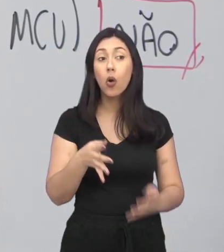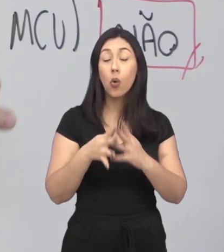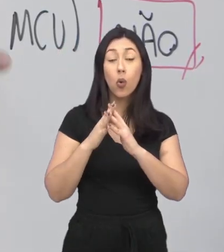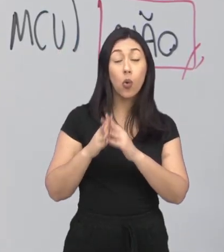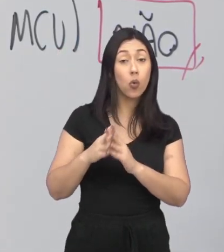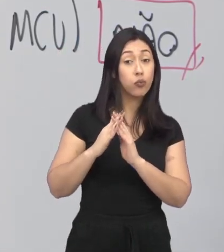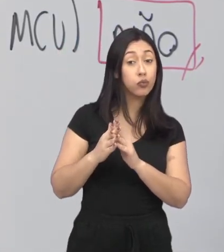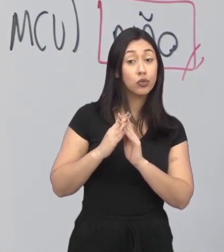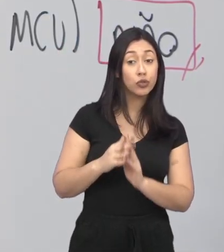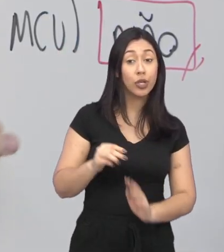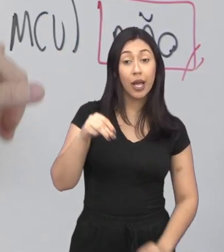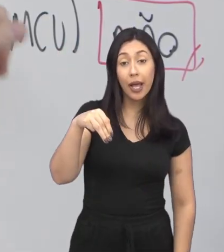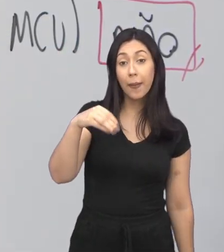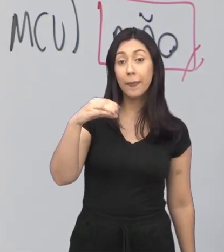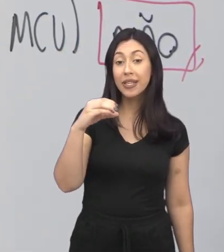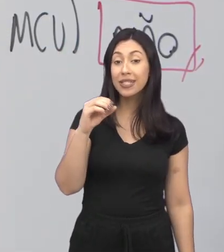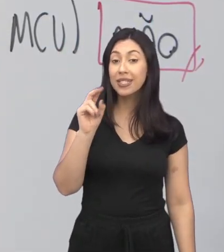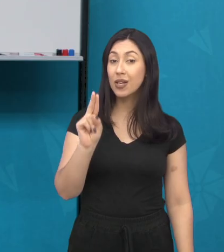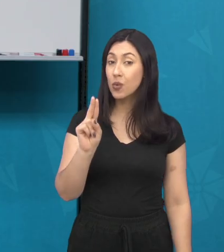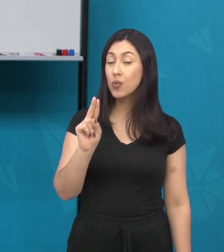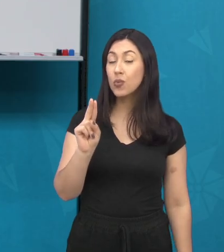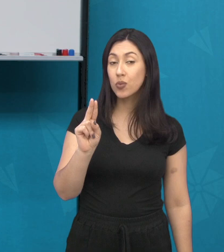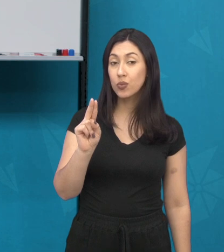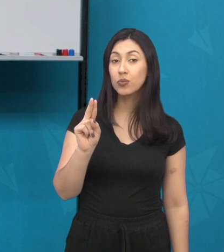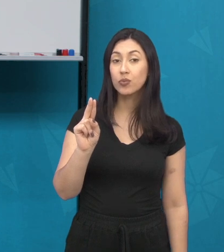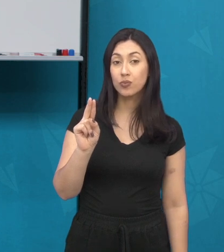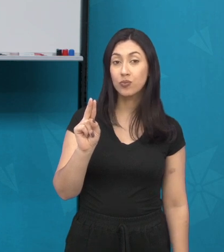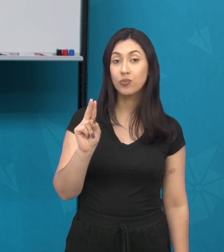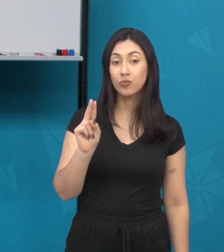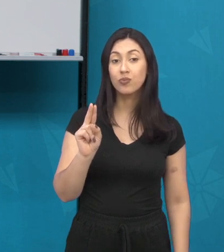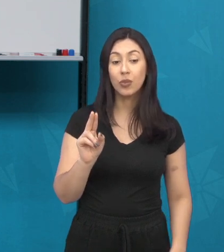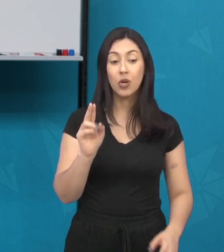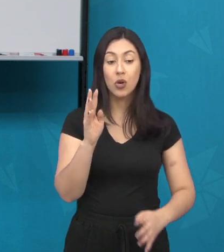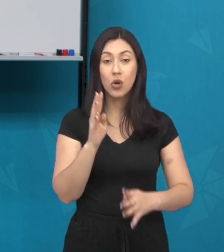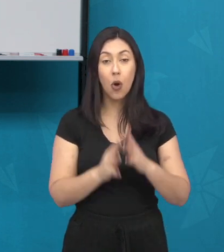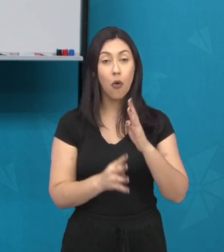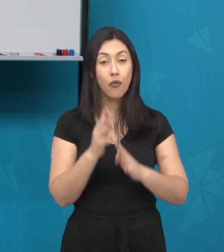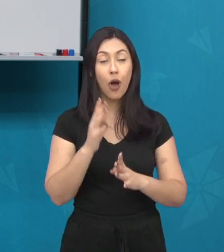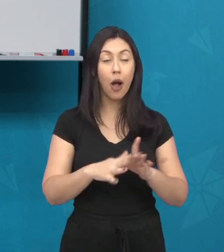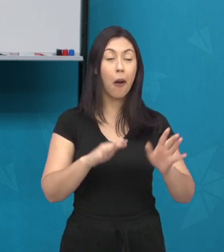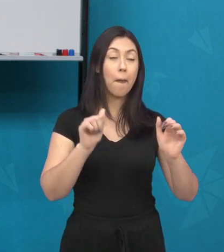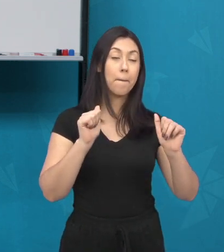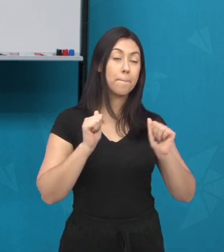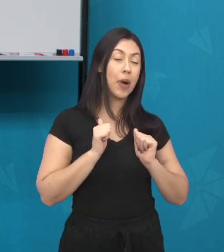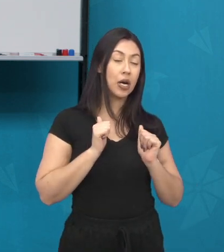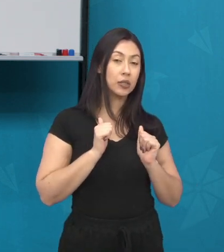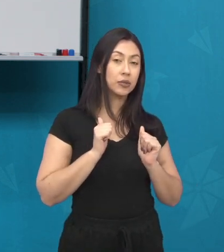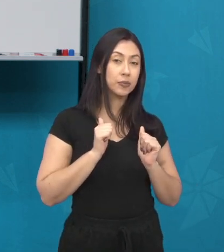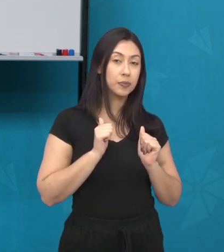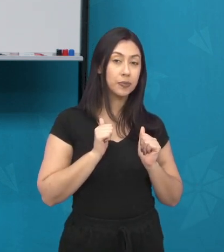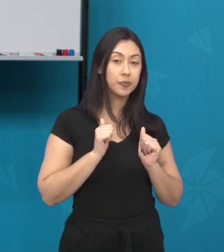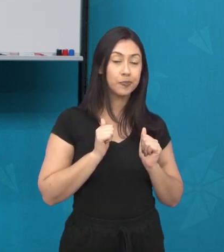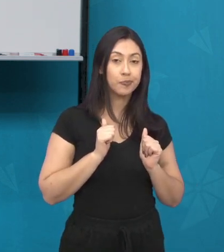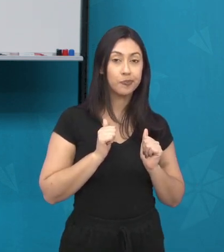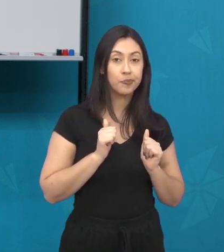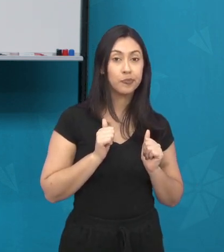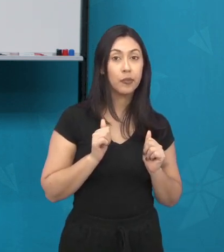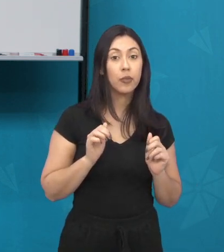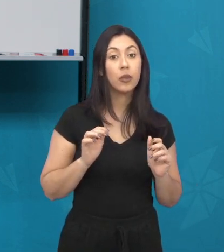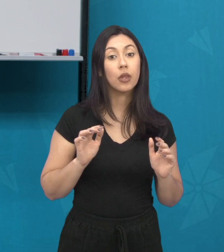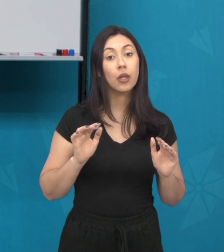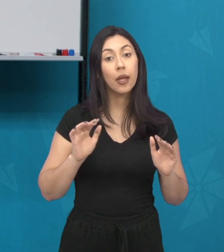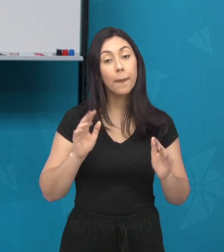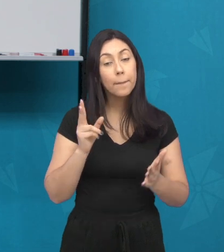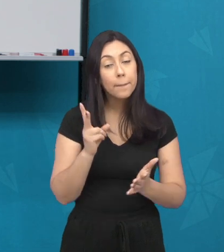termo movimento uniforme com o estado de inércia Qual que é o problema apesar da